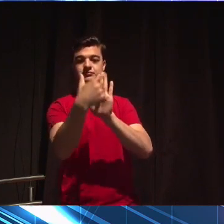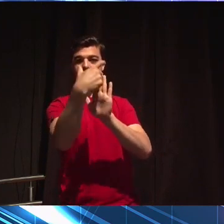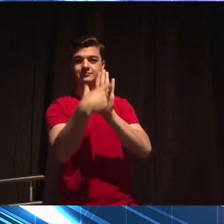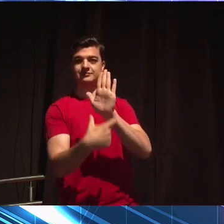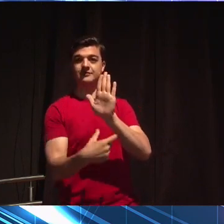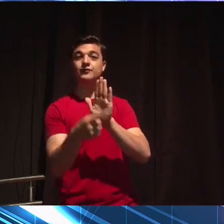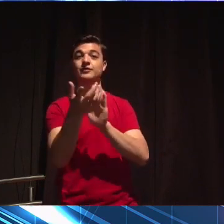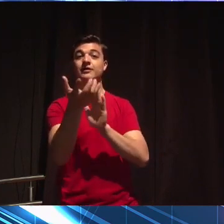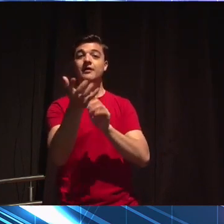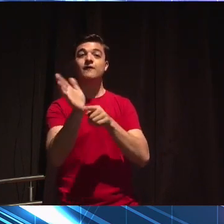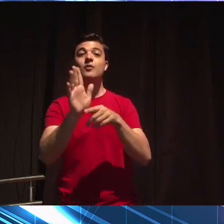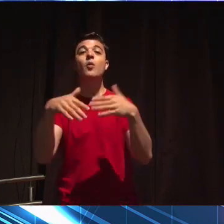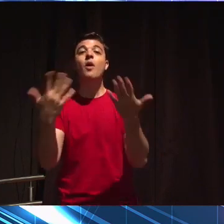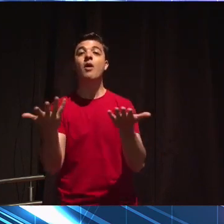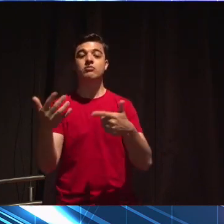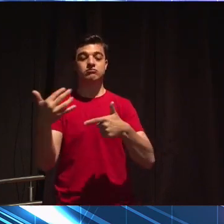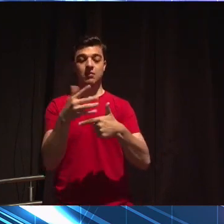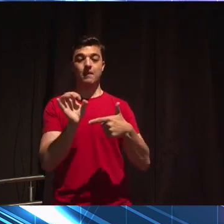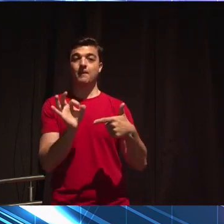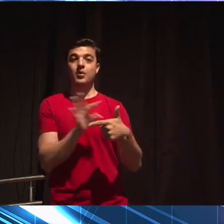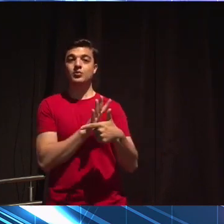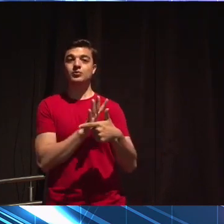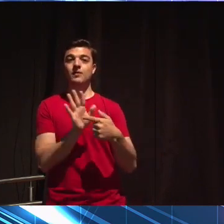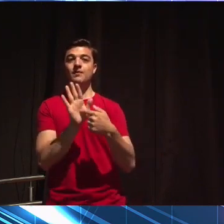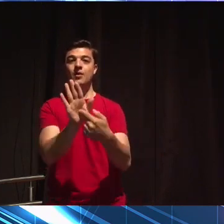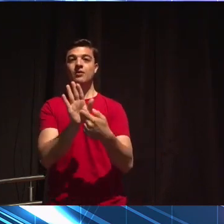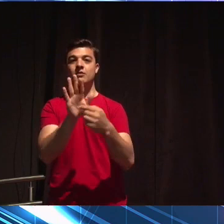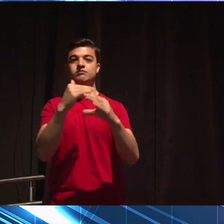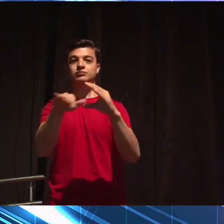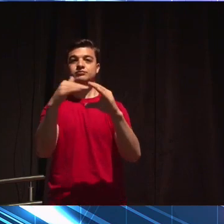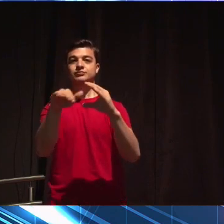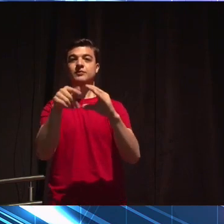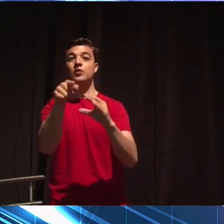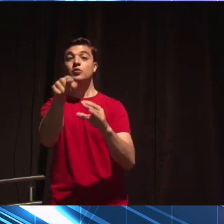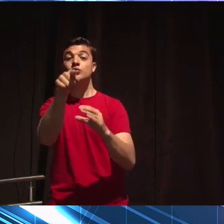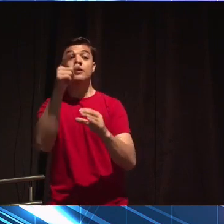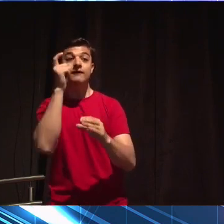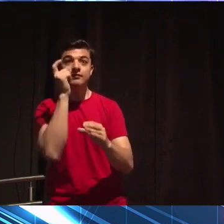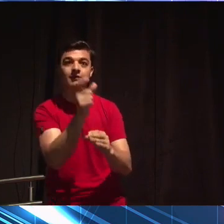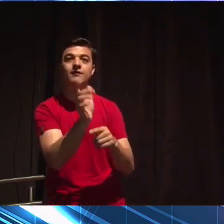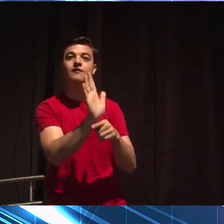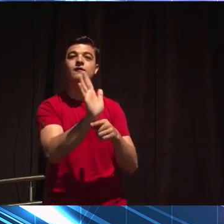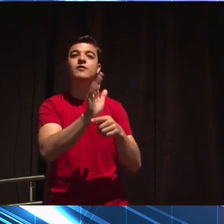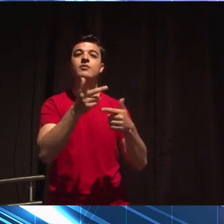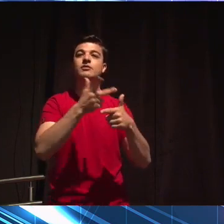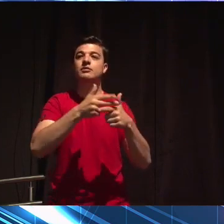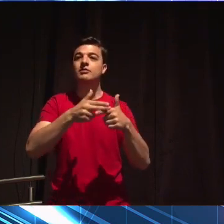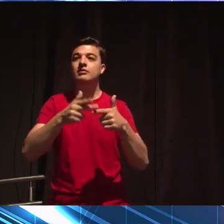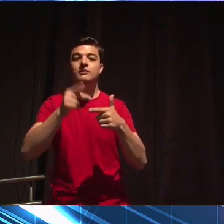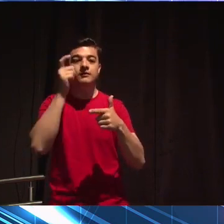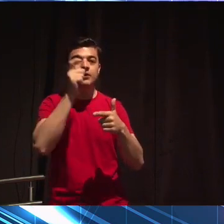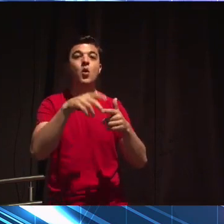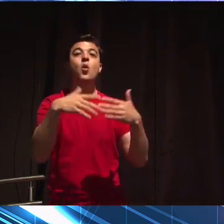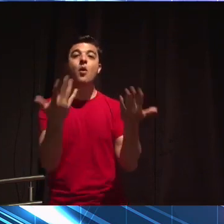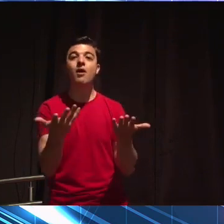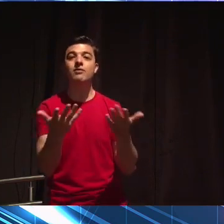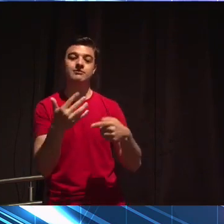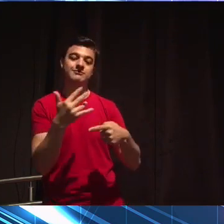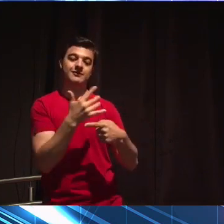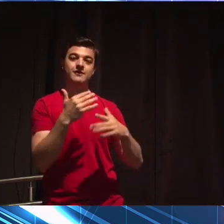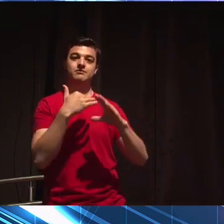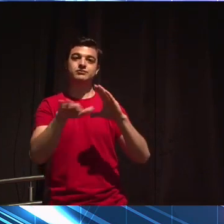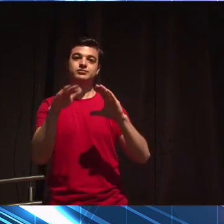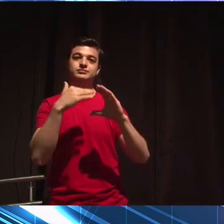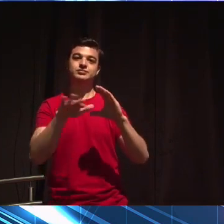preferências. O Netflix consegue saber quais são os filmes que estão e séries que estão sendo mais assistidos na tua região